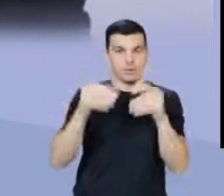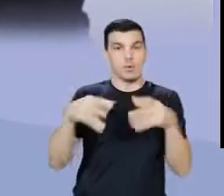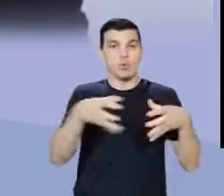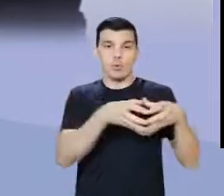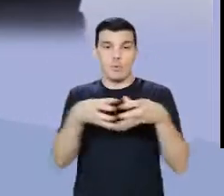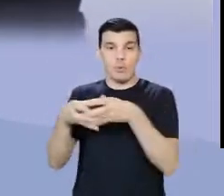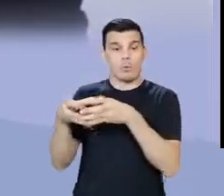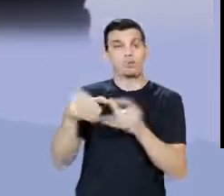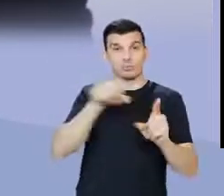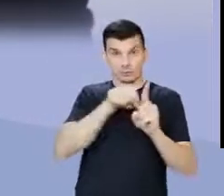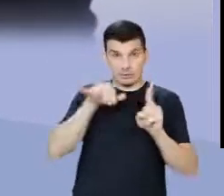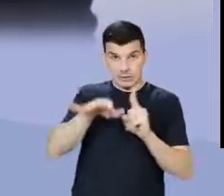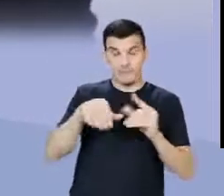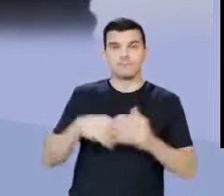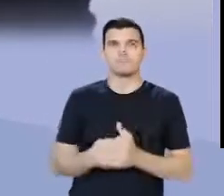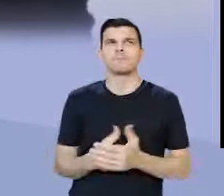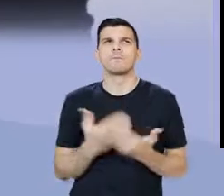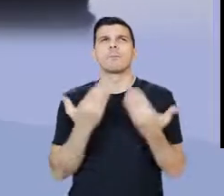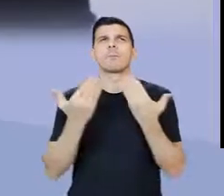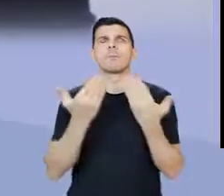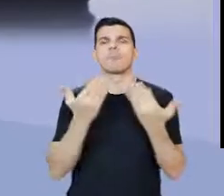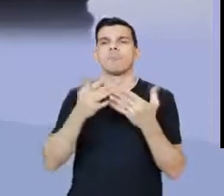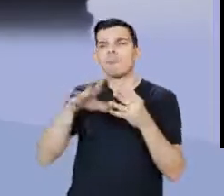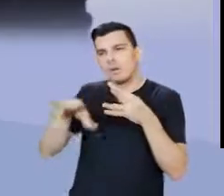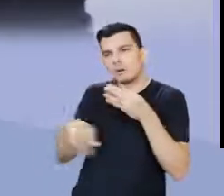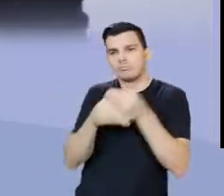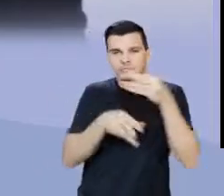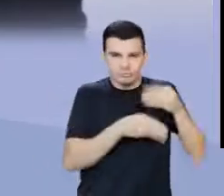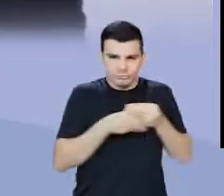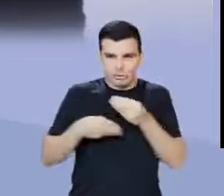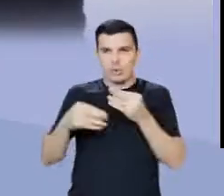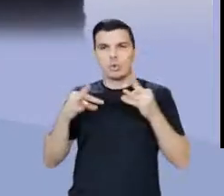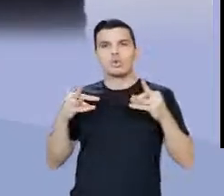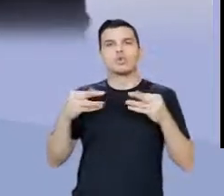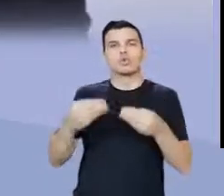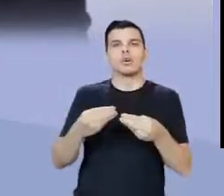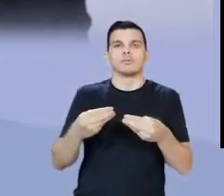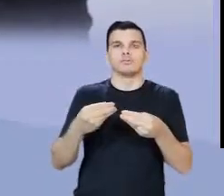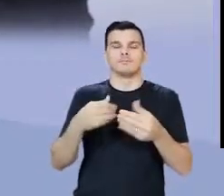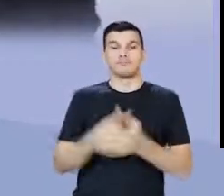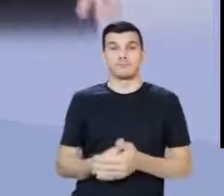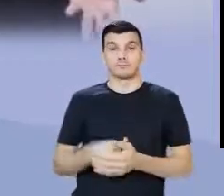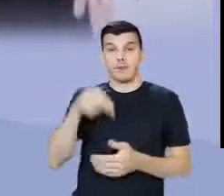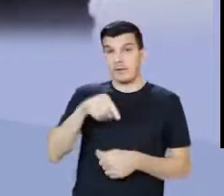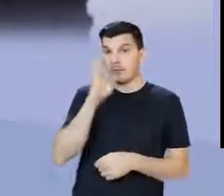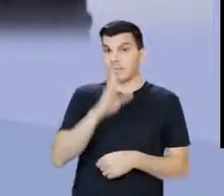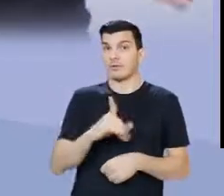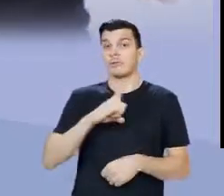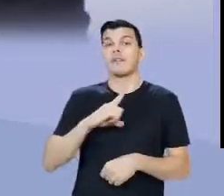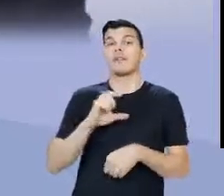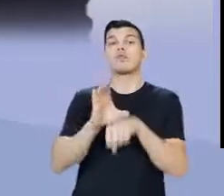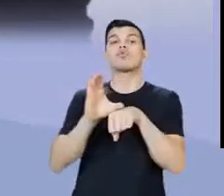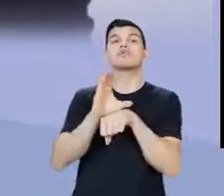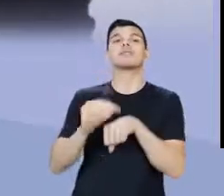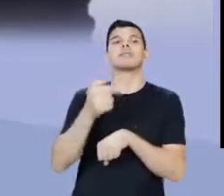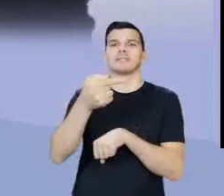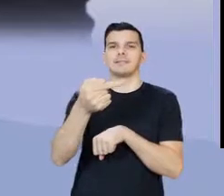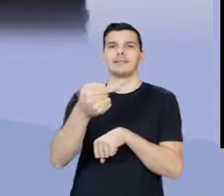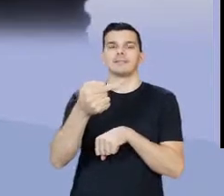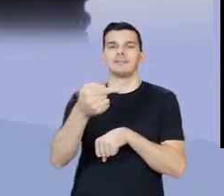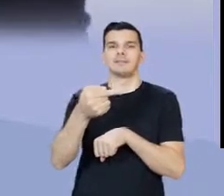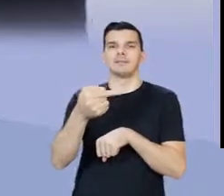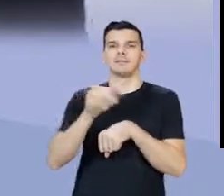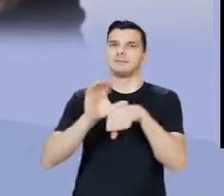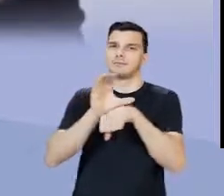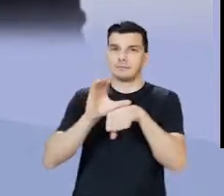o maior número de grupos sociais. É como se ela fosse a junção de todas as outras. Bom, o Brasil teve 7 constituições.